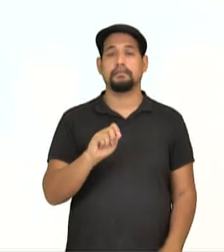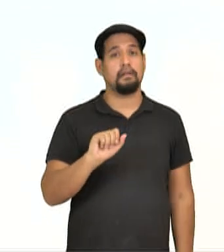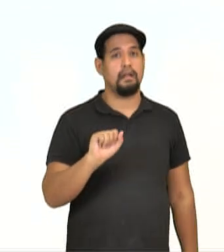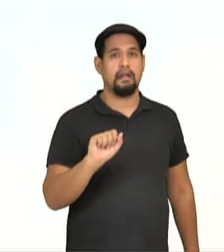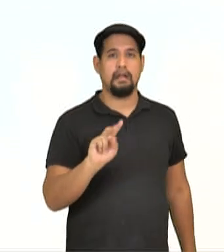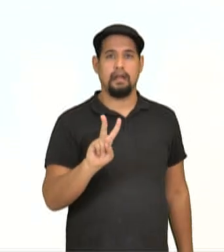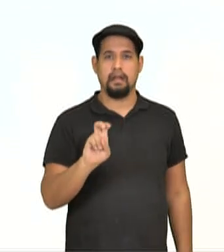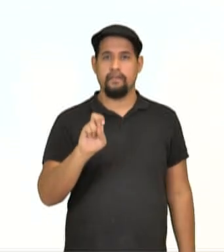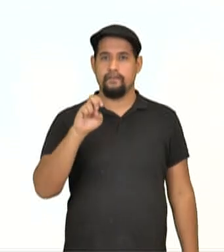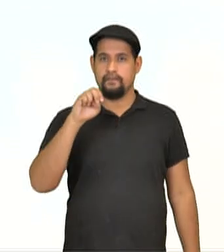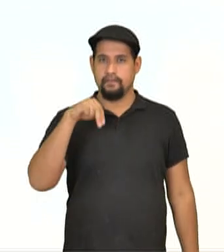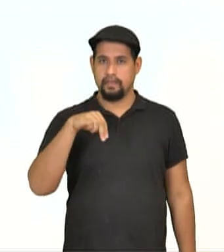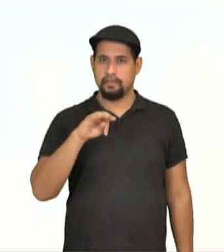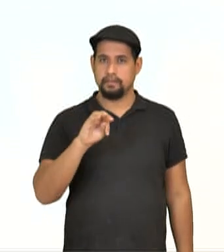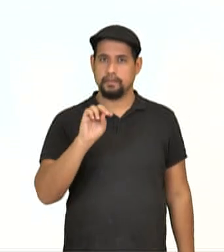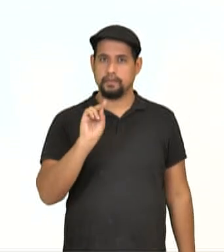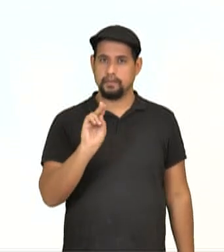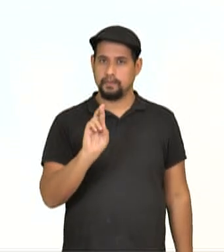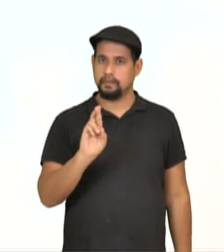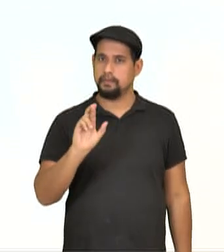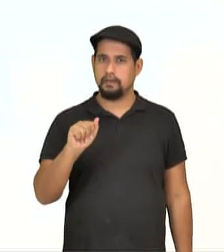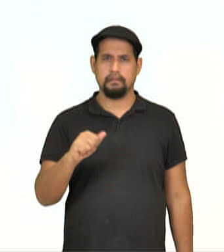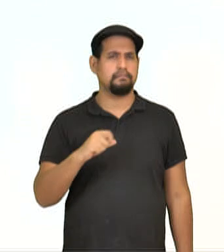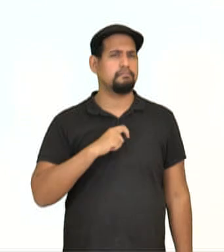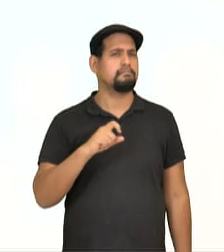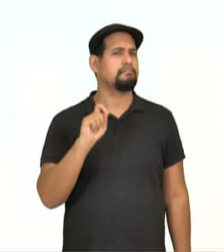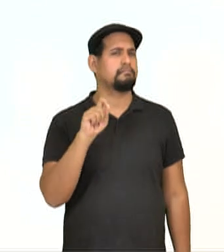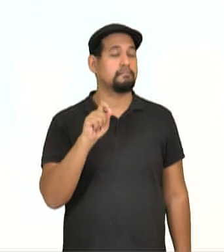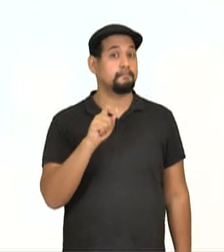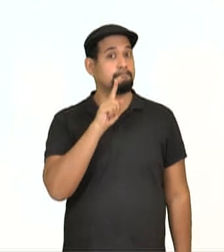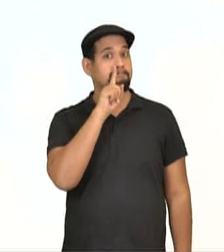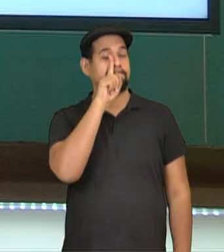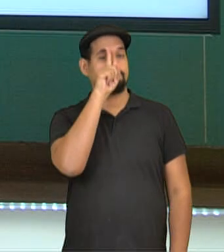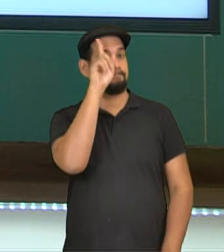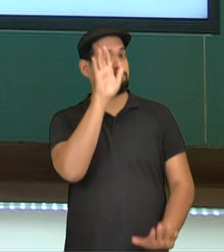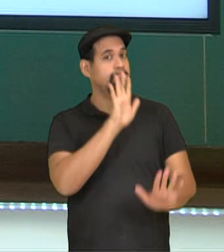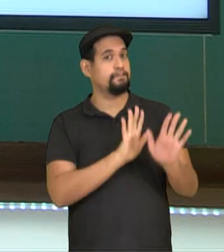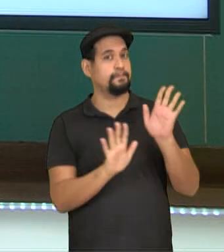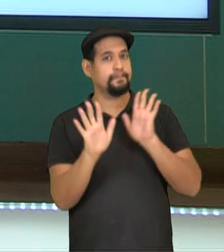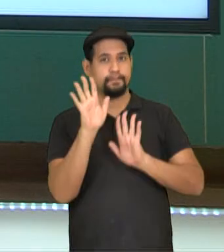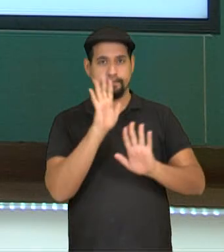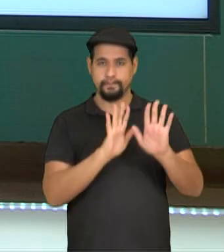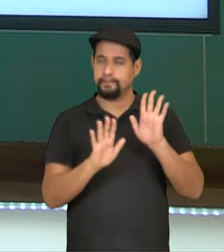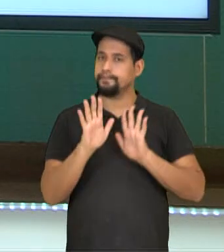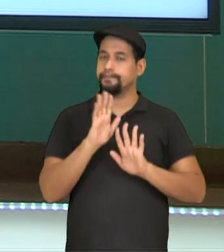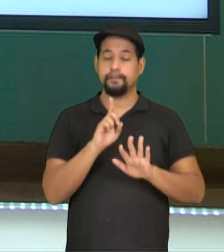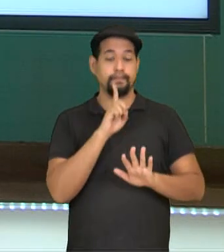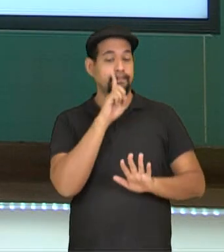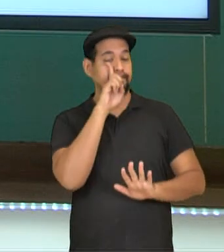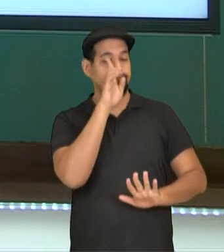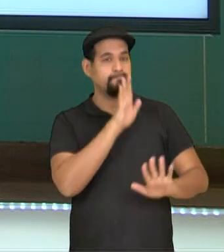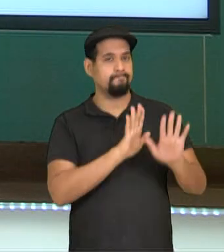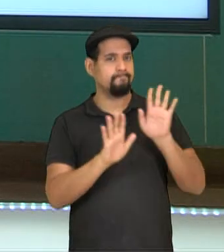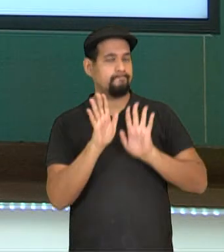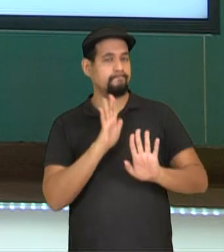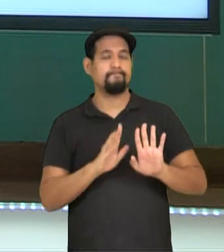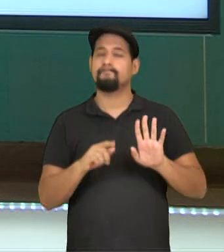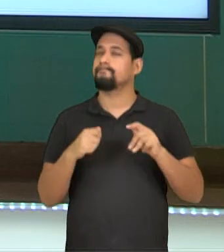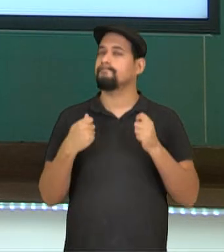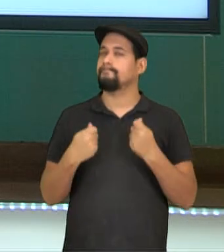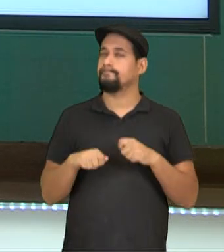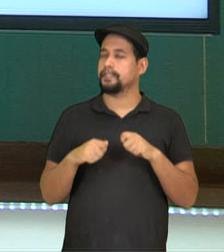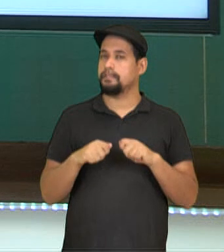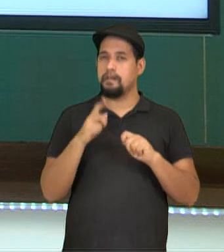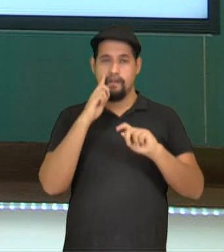todas as práticas de aventura envolvem um risco, tá? Então esse risco ele precisa ser muito